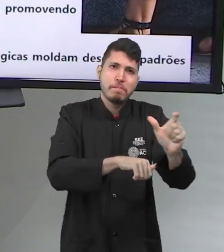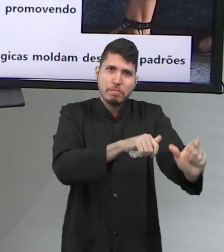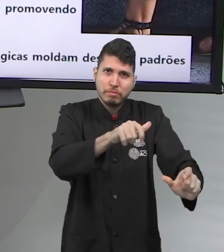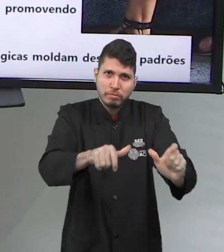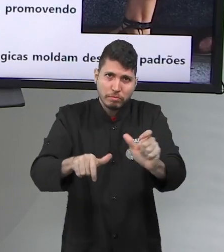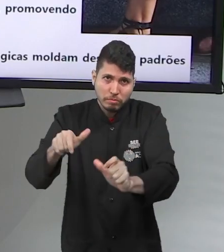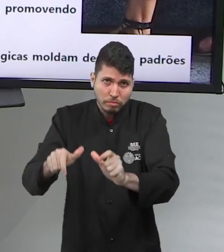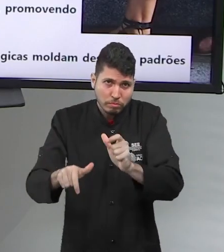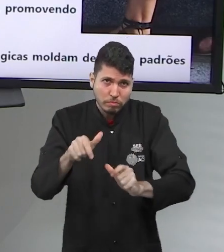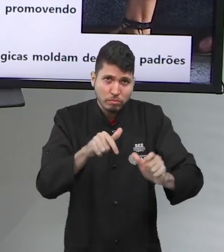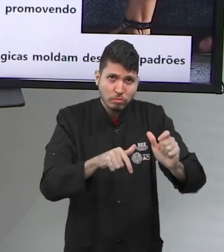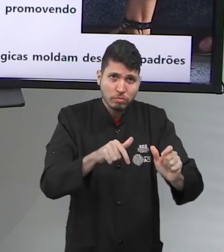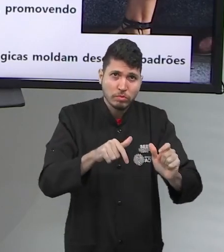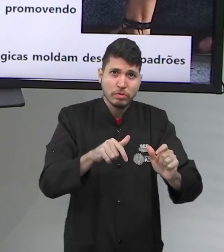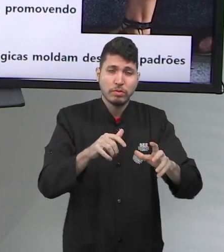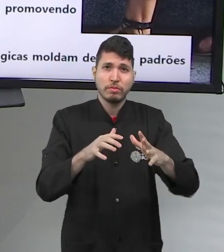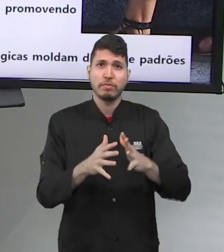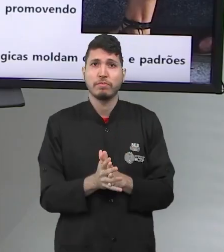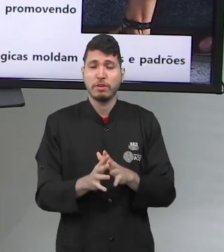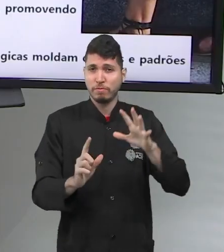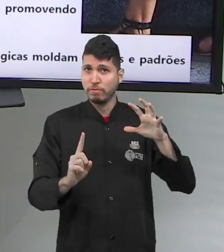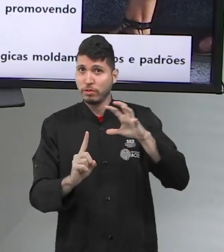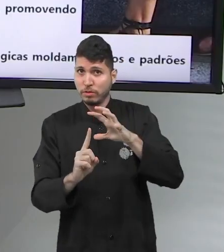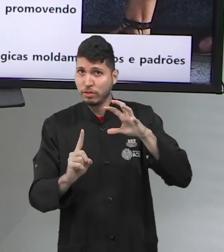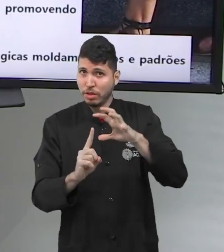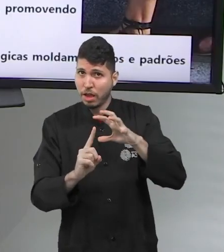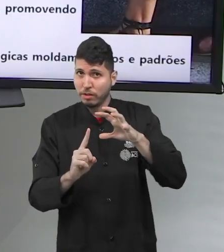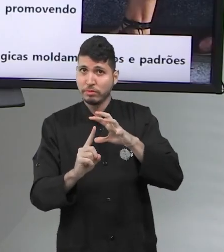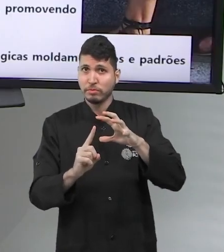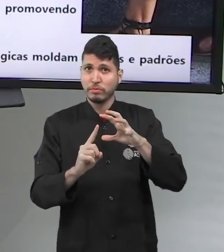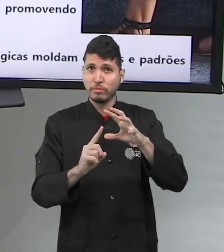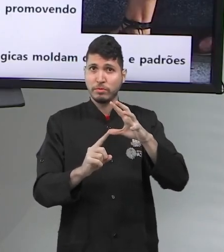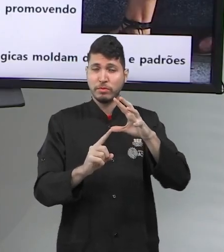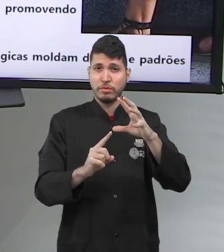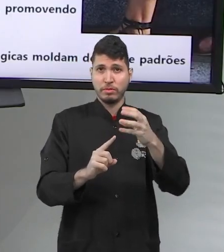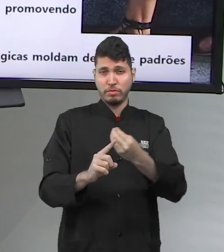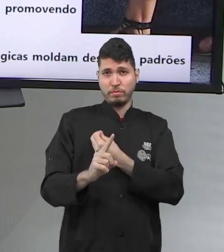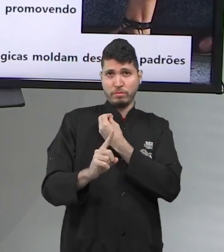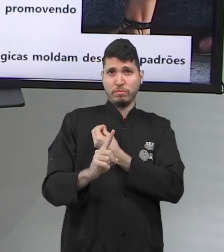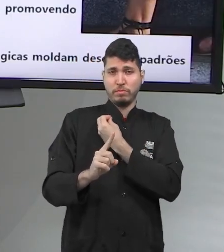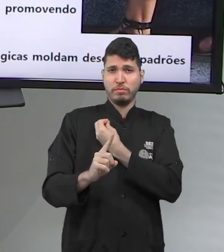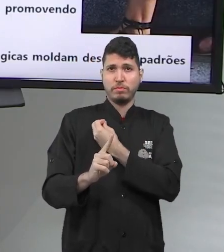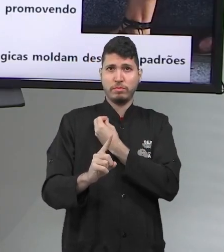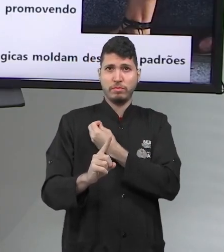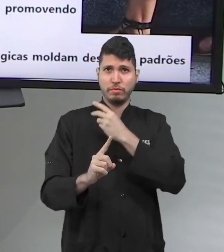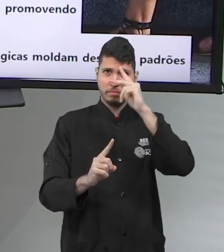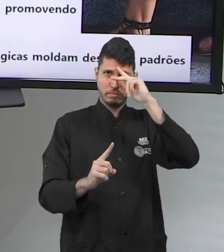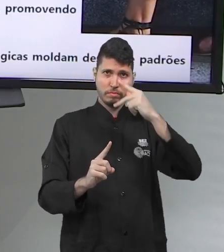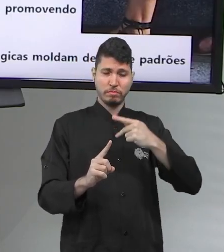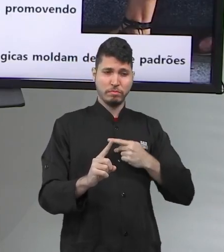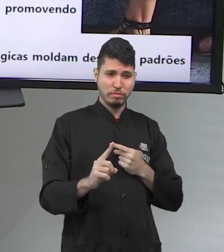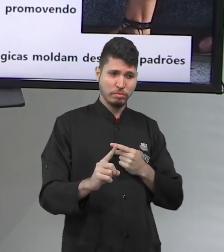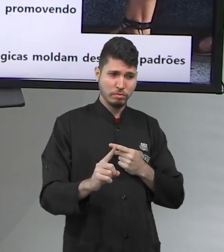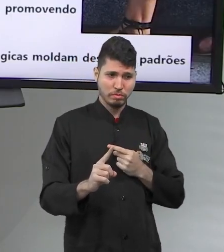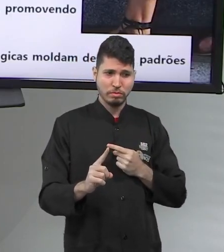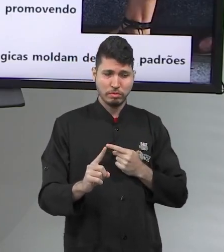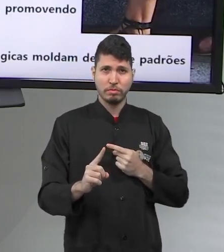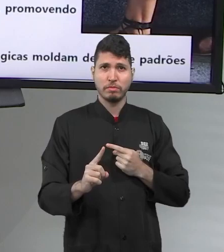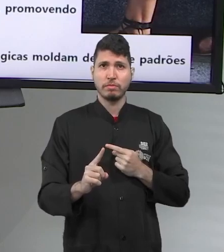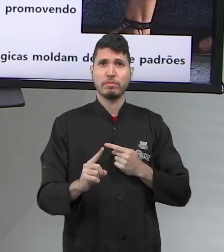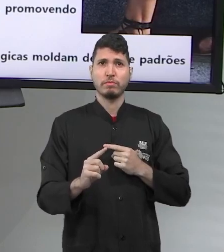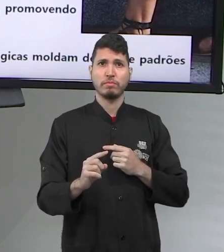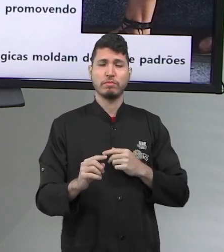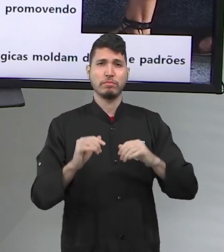sua subjetividade, ou seja, no seu psicológico. É esse consumo, são essas propagandas que